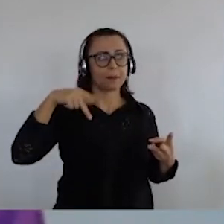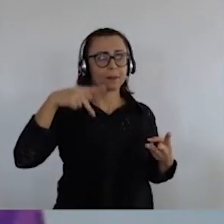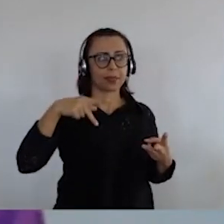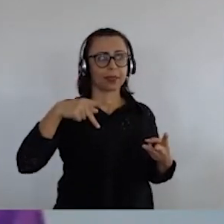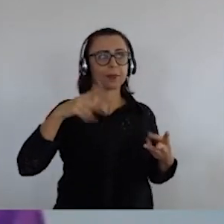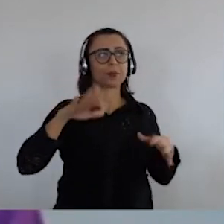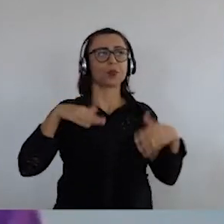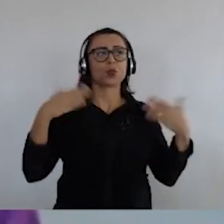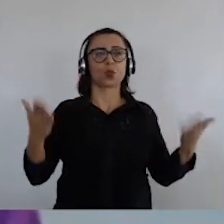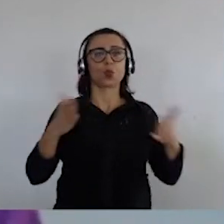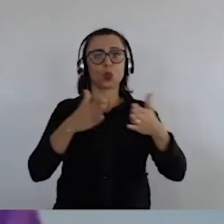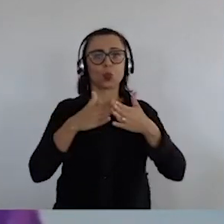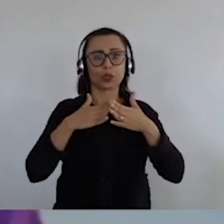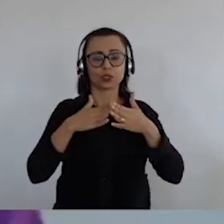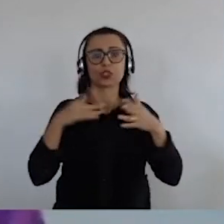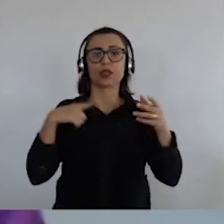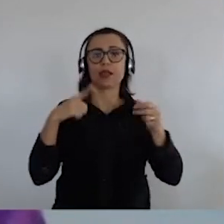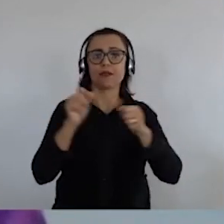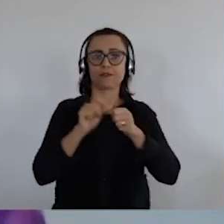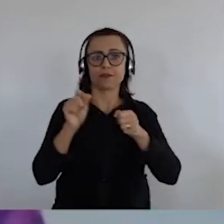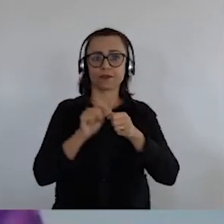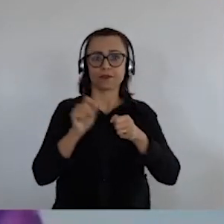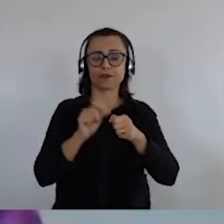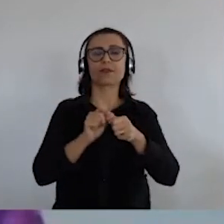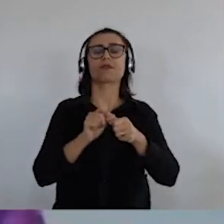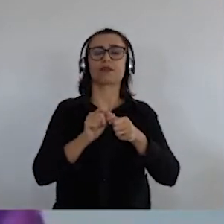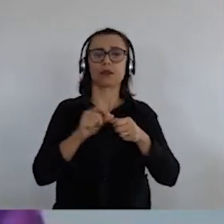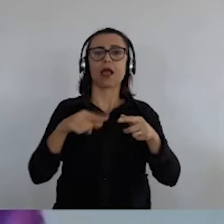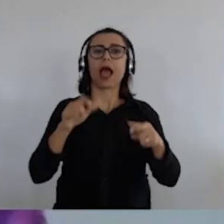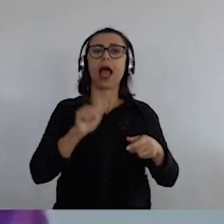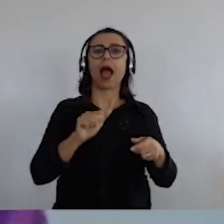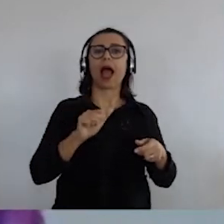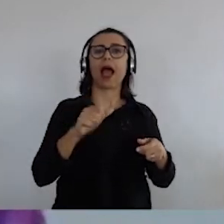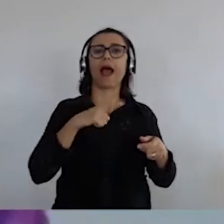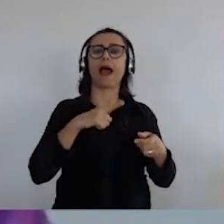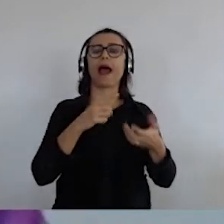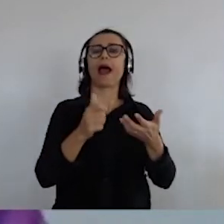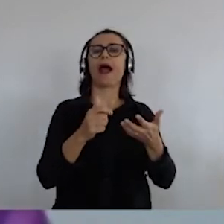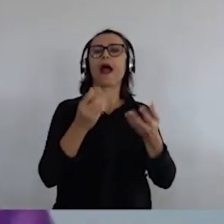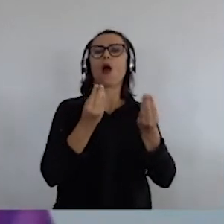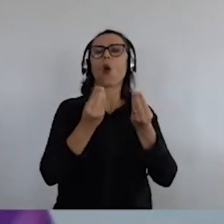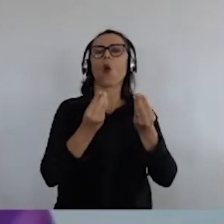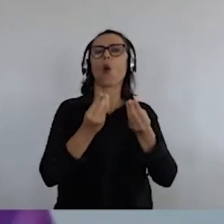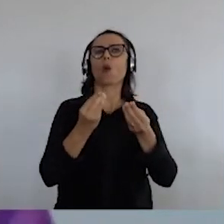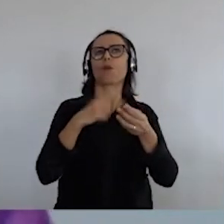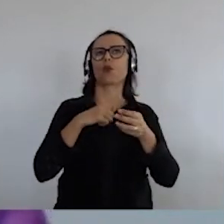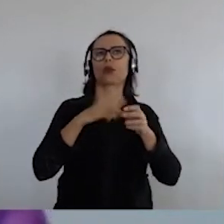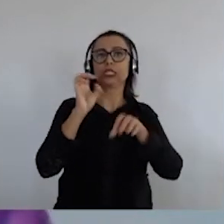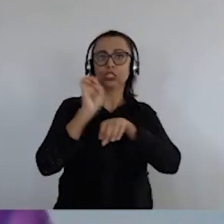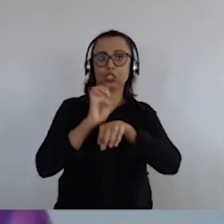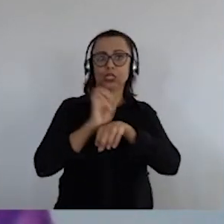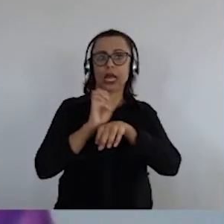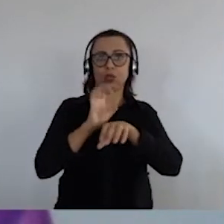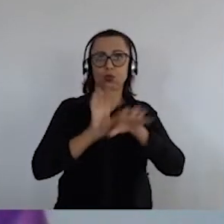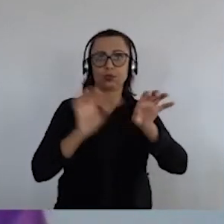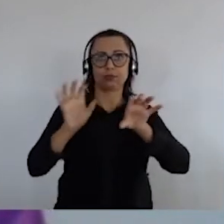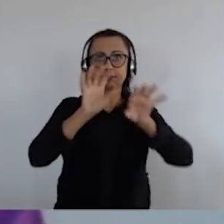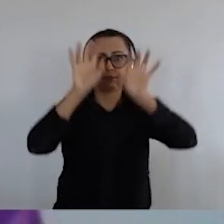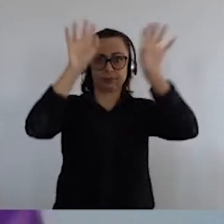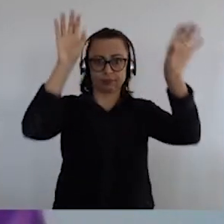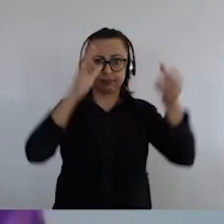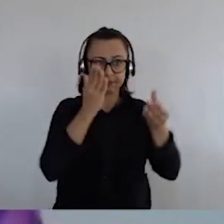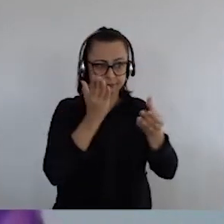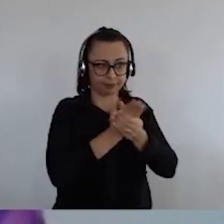o pedido é feito e os autos tramitam nos estados, nós encaminhamos o pedido